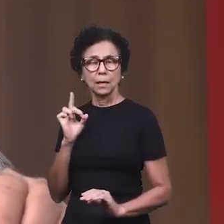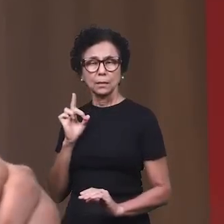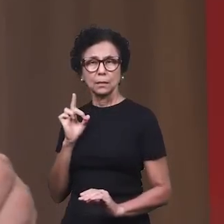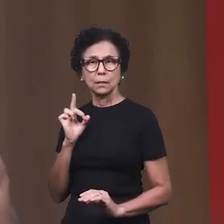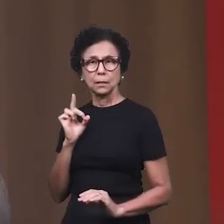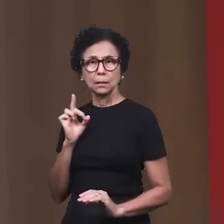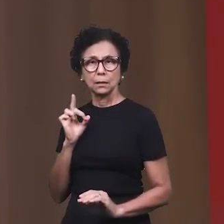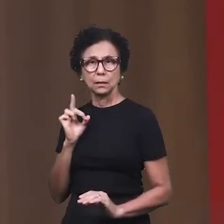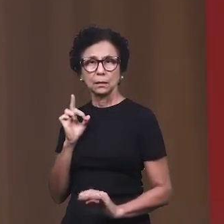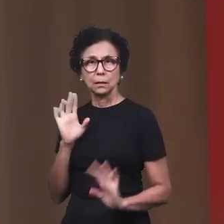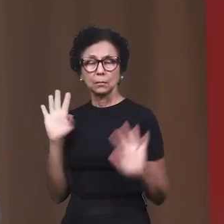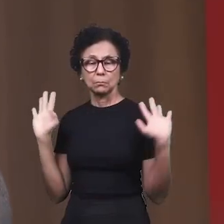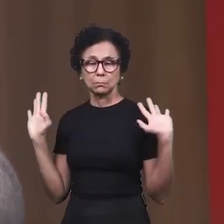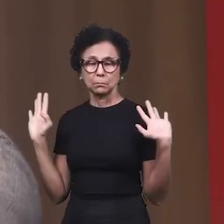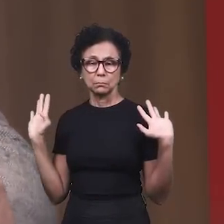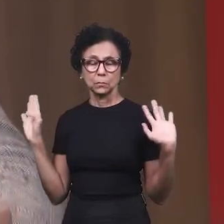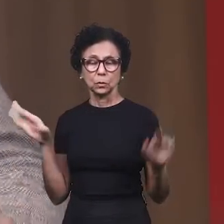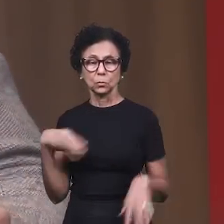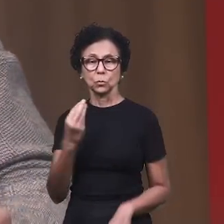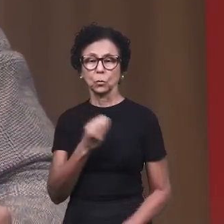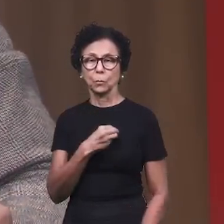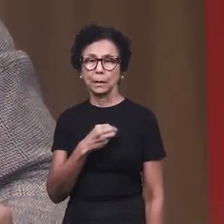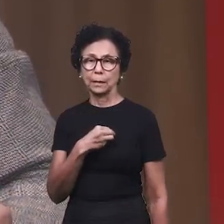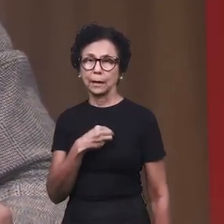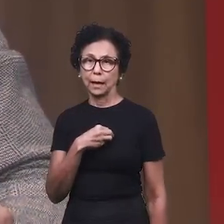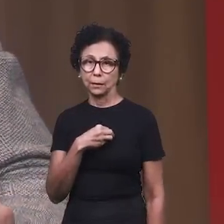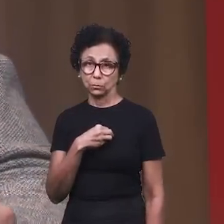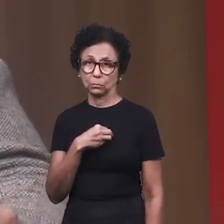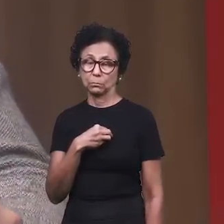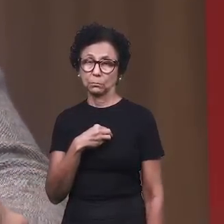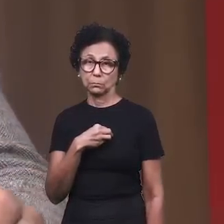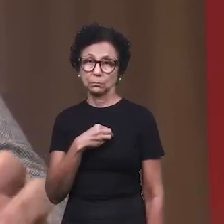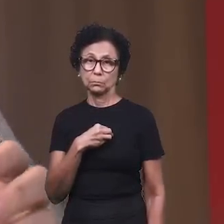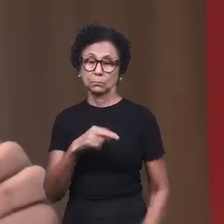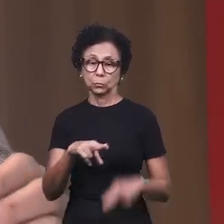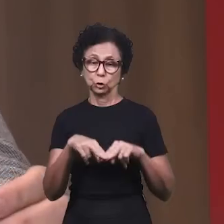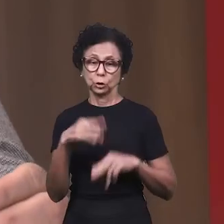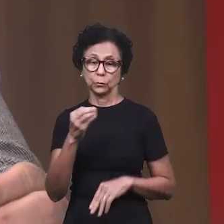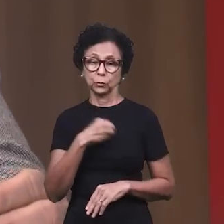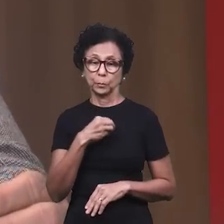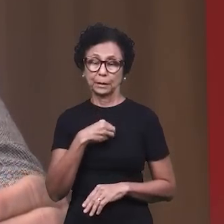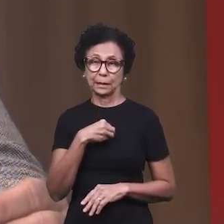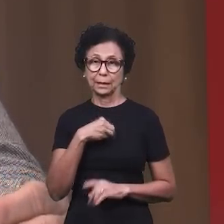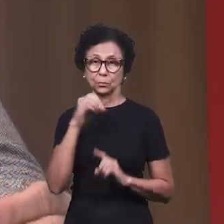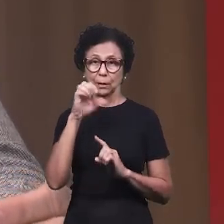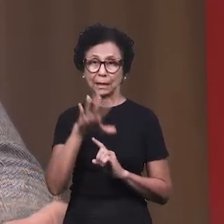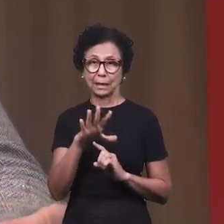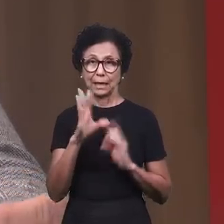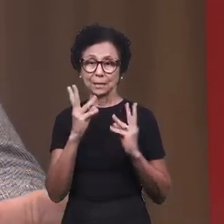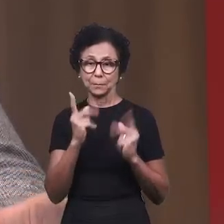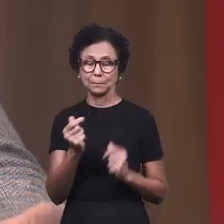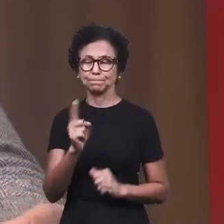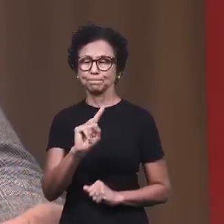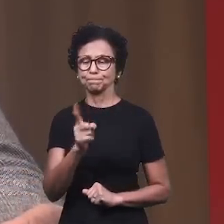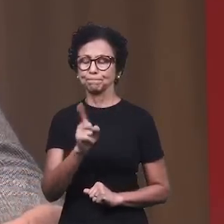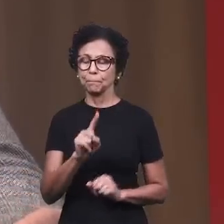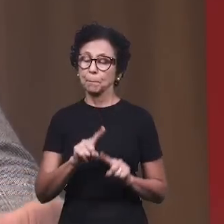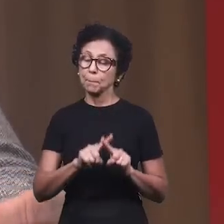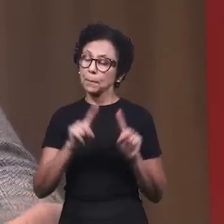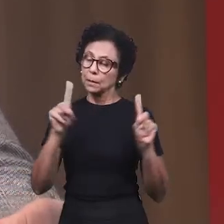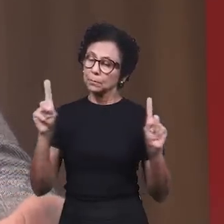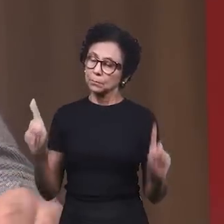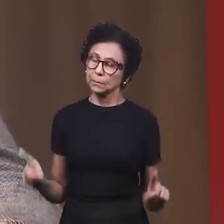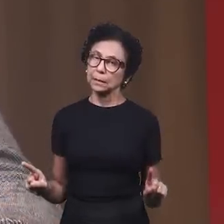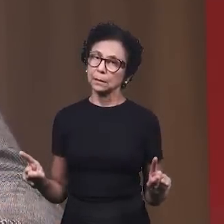tornou, na verdade, indignos da graça de Deus. Mas, por outro lado, a graça veio